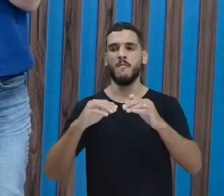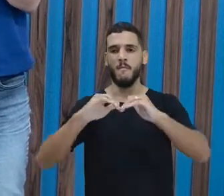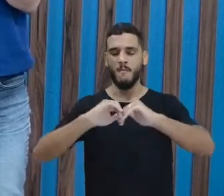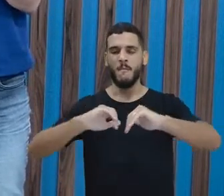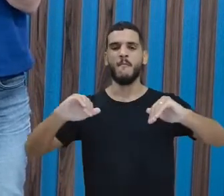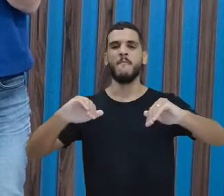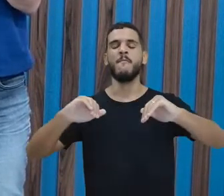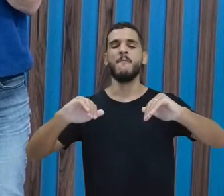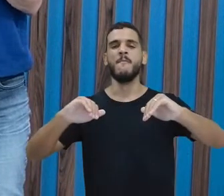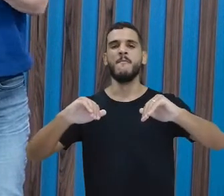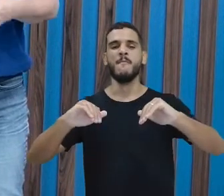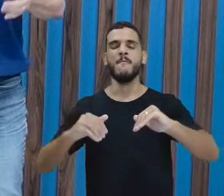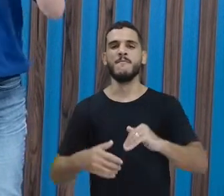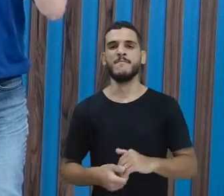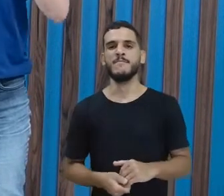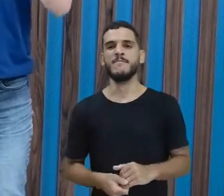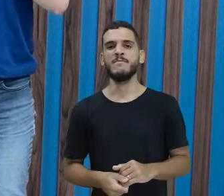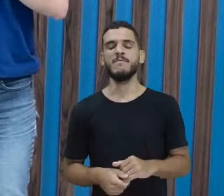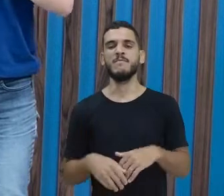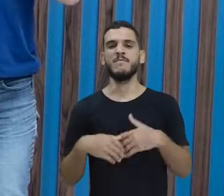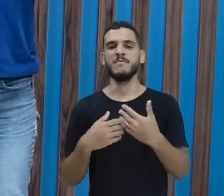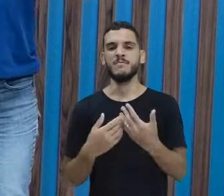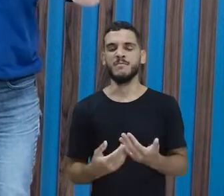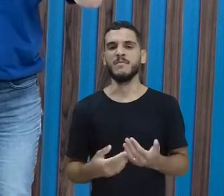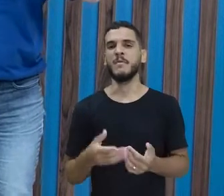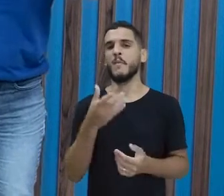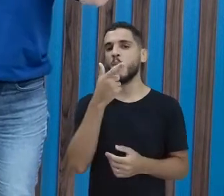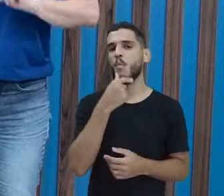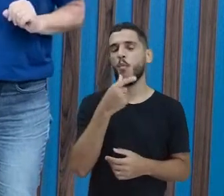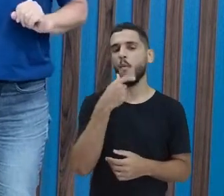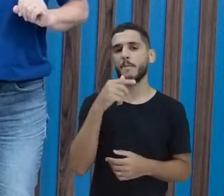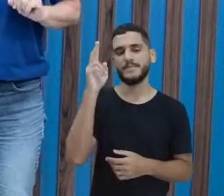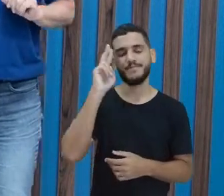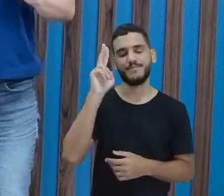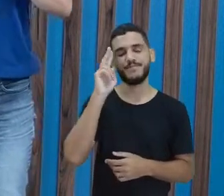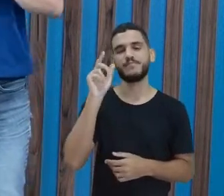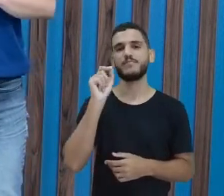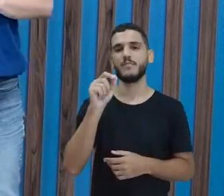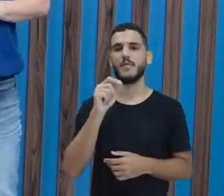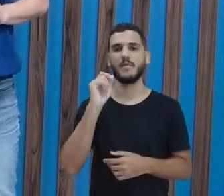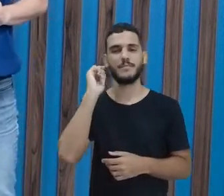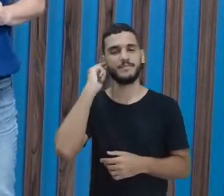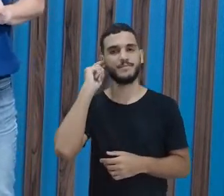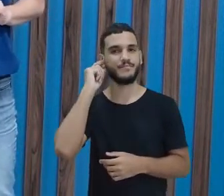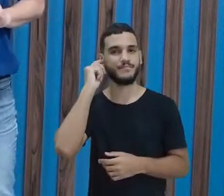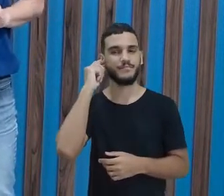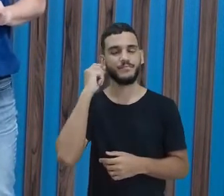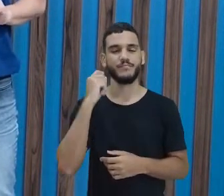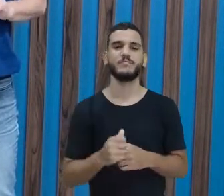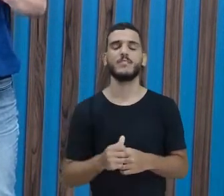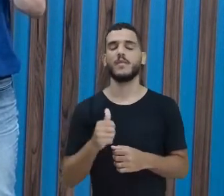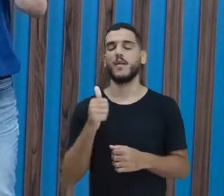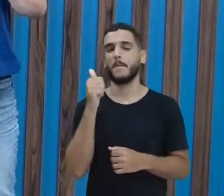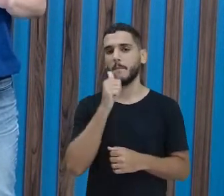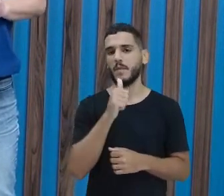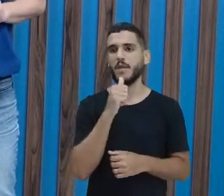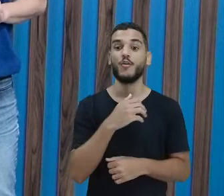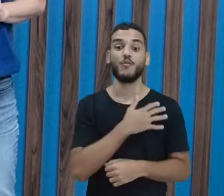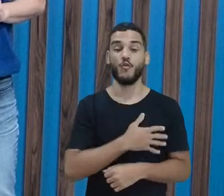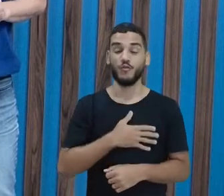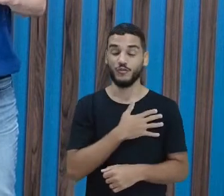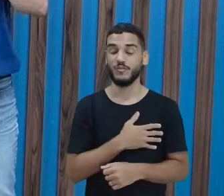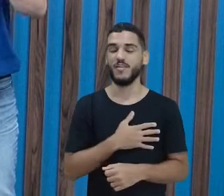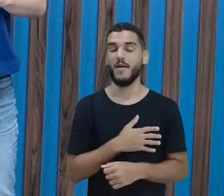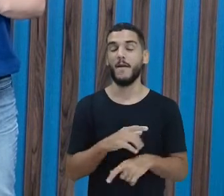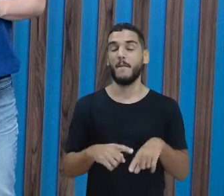pedissem para ficar juntos. E aí, Planílio, ele se lembrou de uma moça também que ele gostava muito, mas ele nunca teve coragem